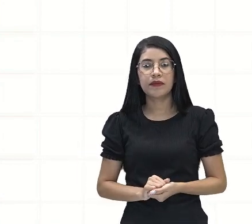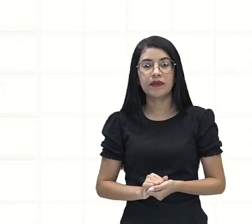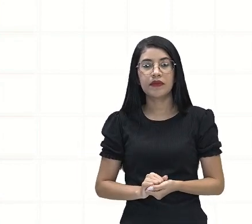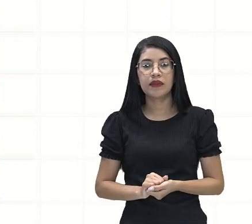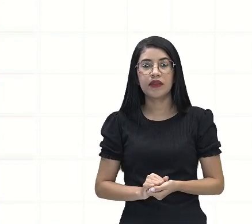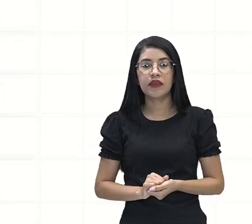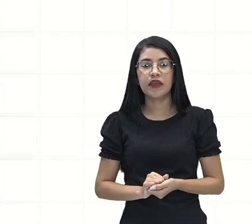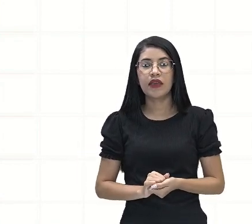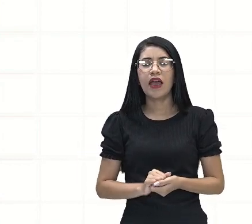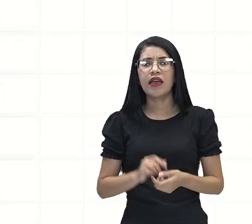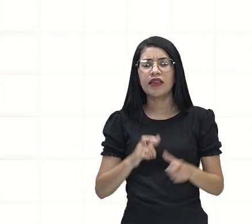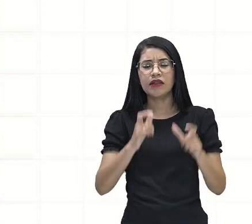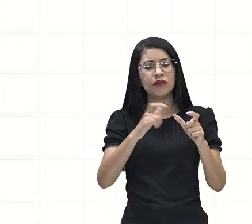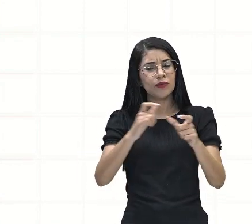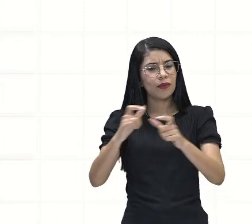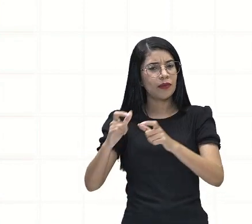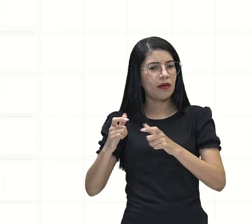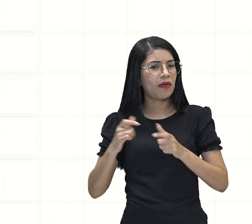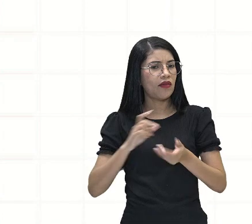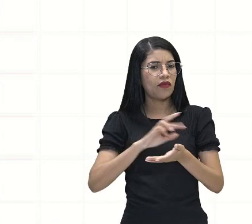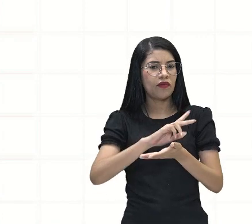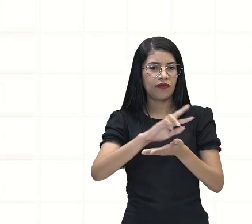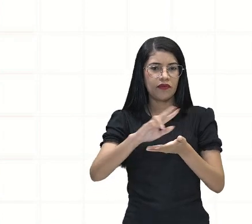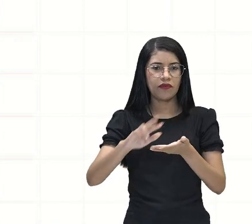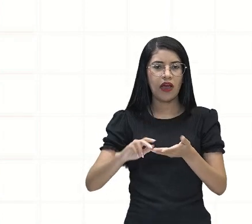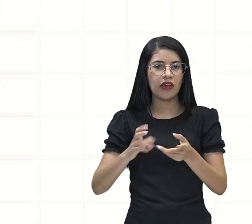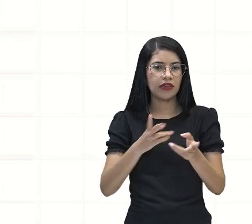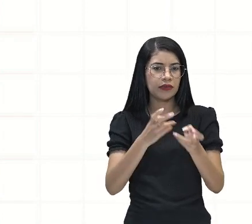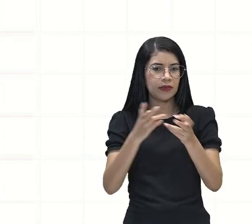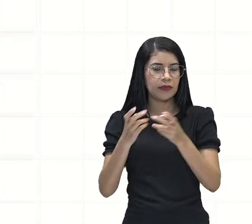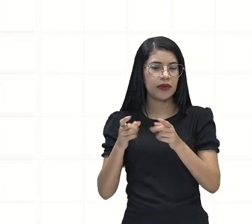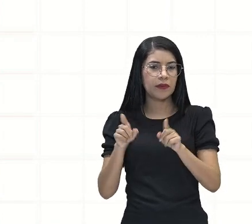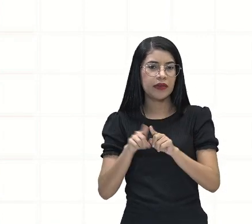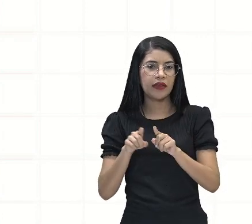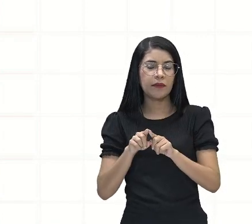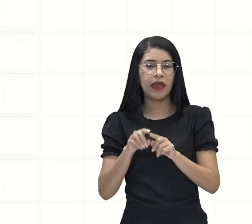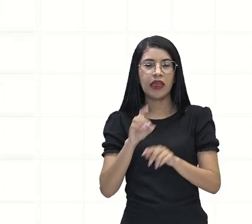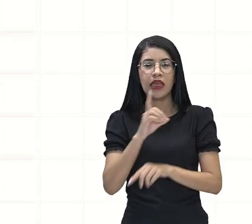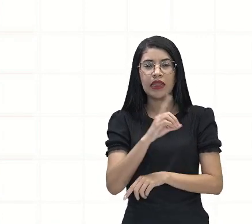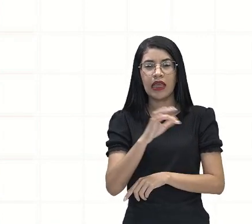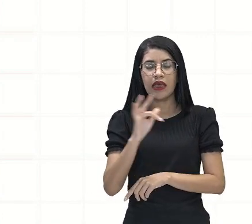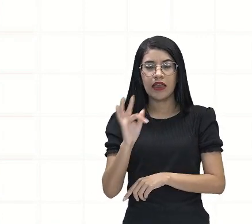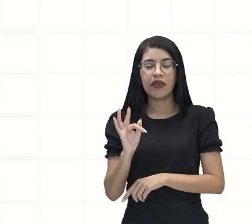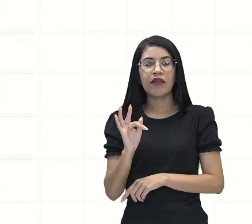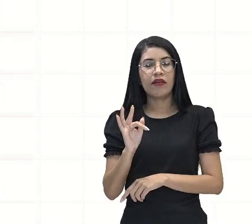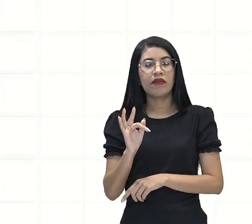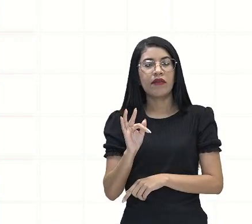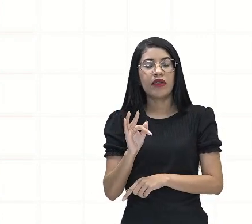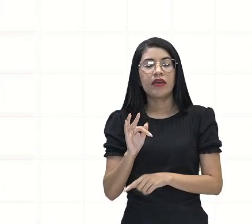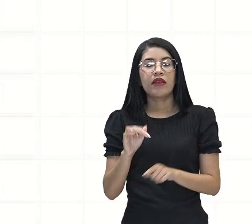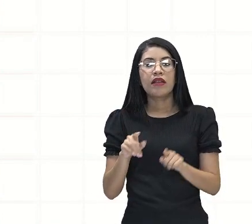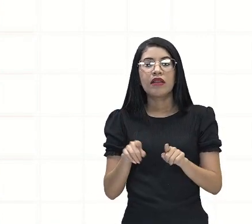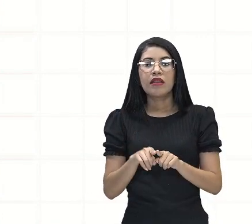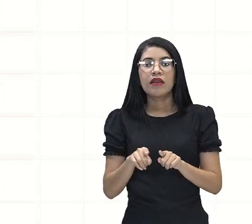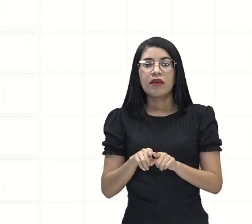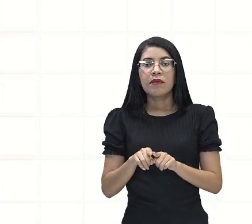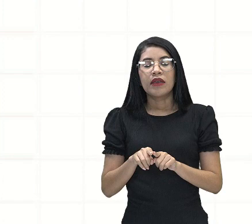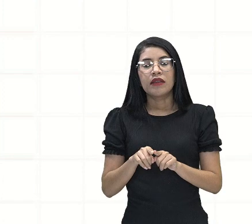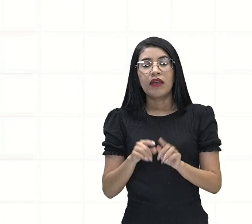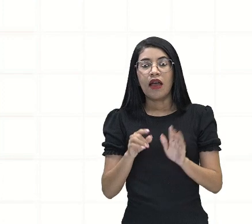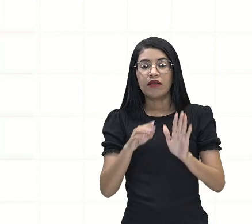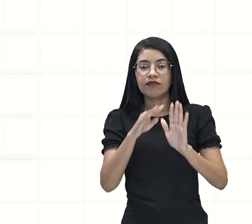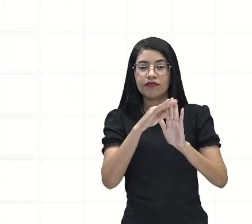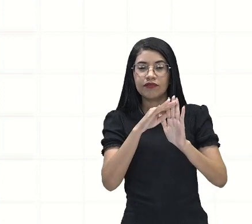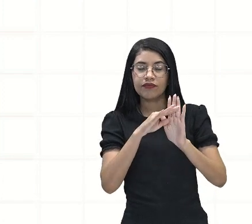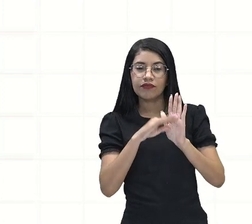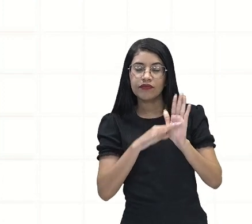vários outros lugares também a gente pode pontuar aqui né o Distrito Federal eh e na legenda a gente